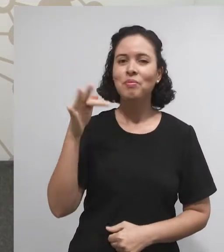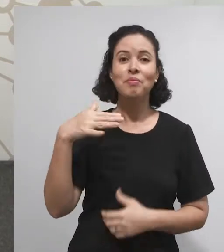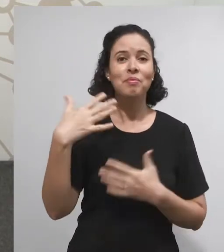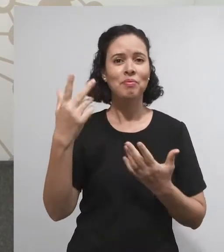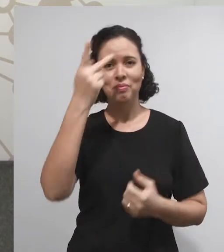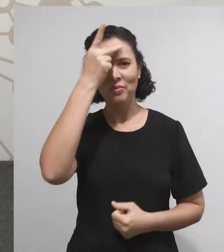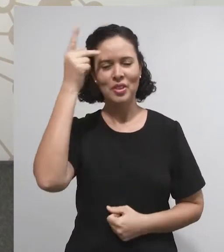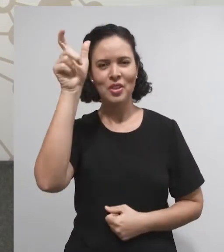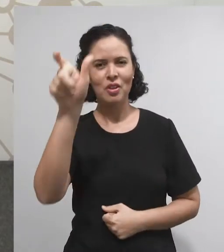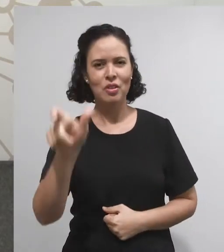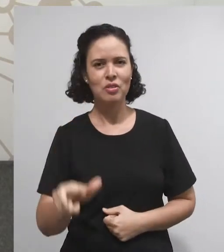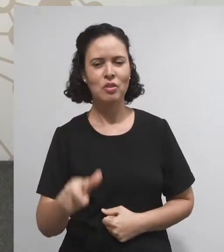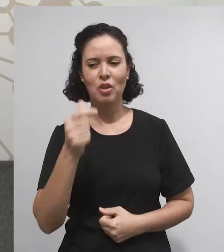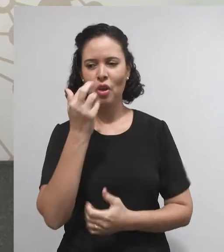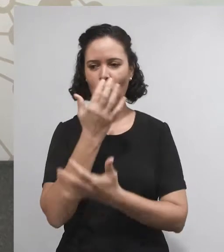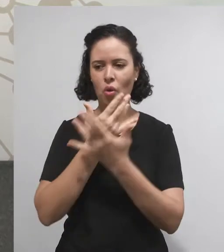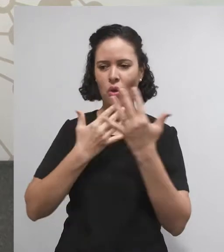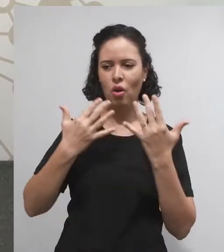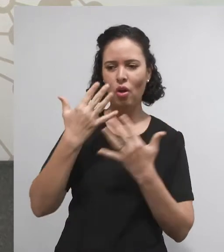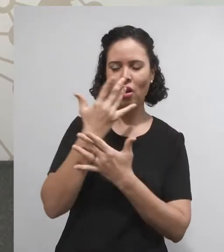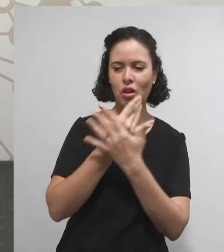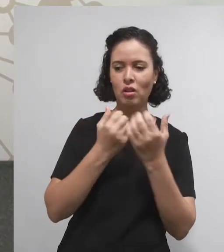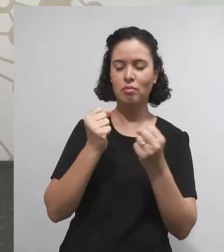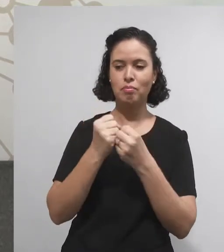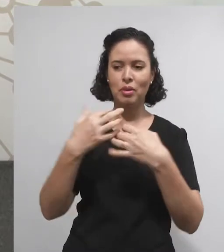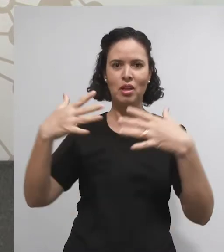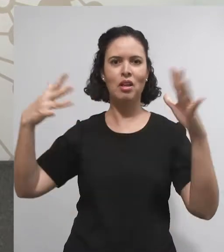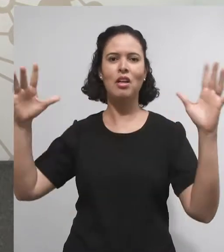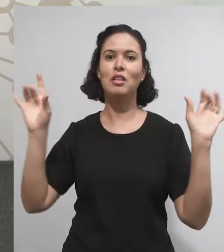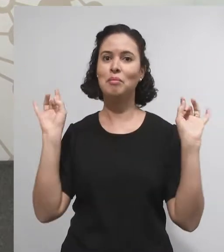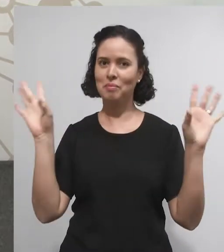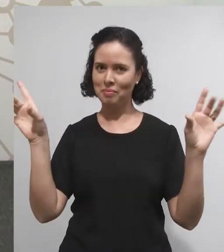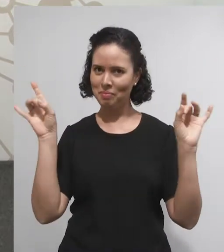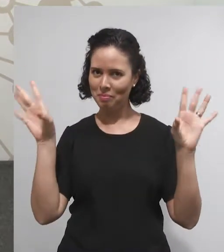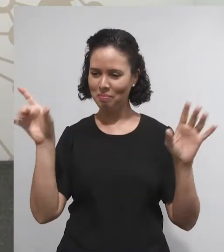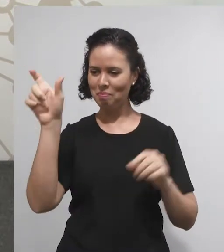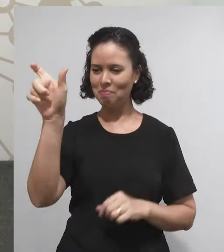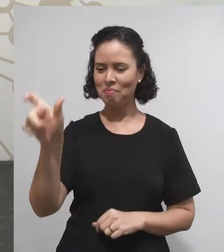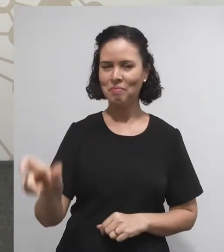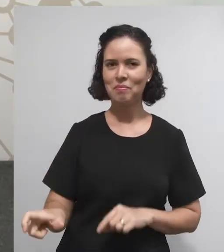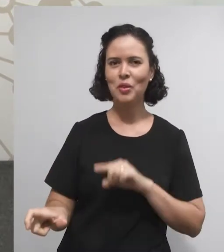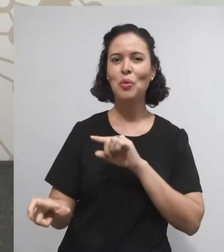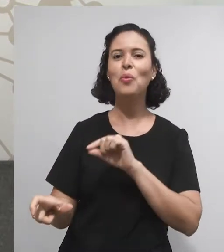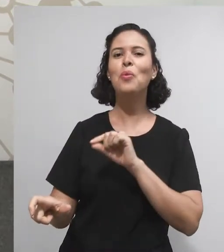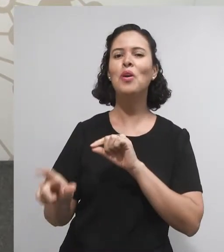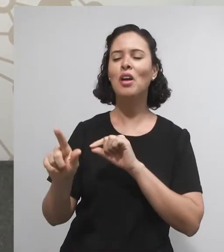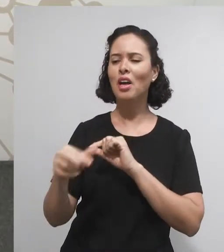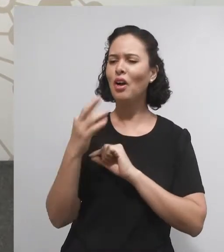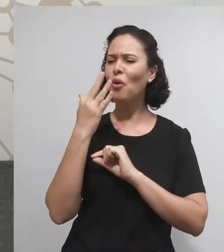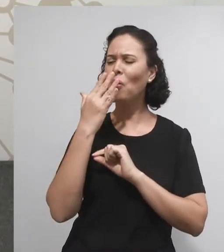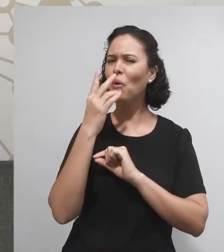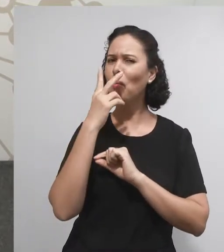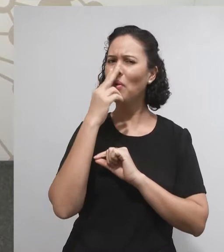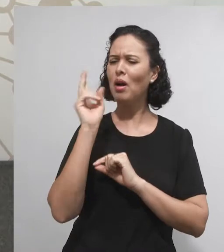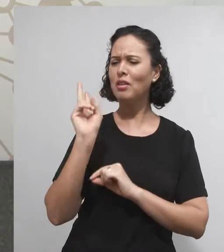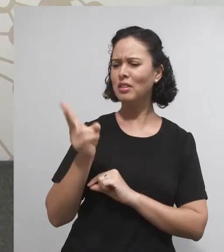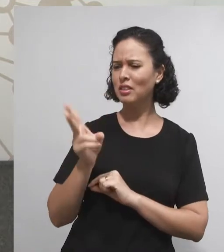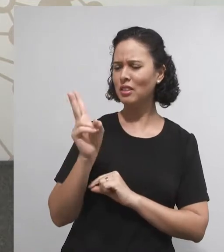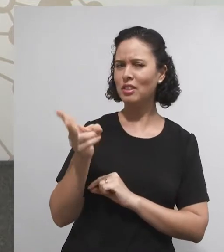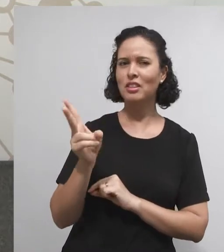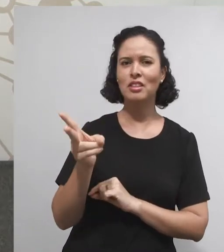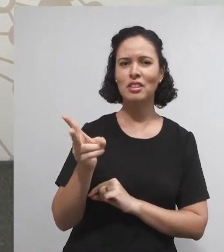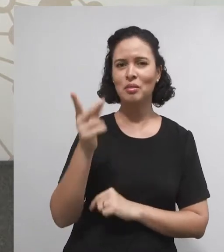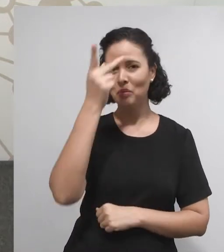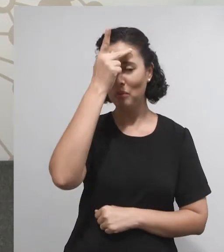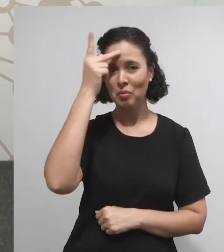flor. Tem gente que tem um colorido todo especial, que tem cor de